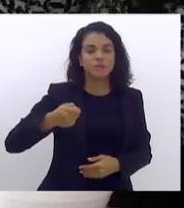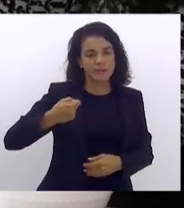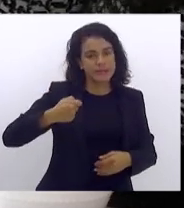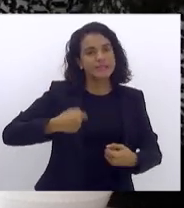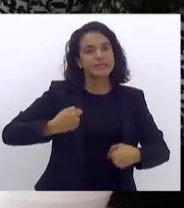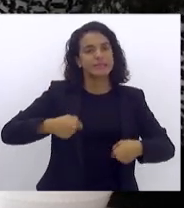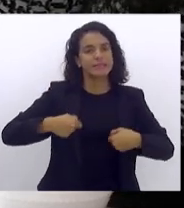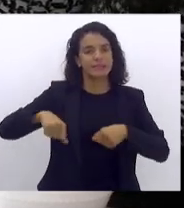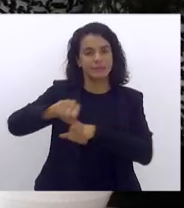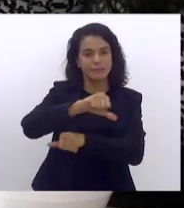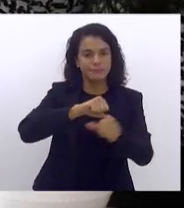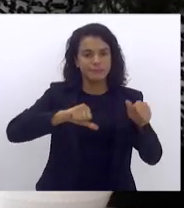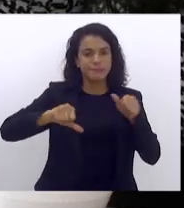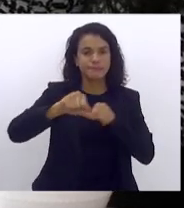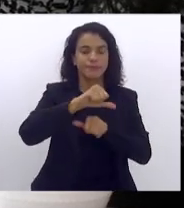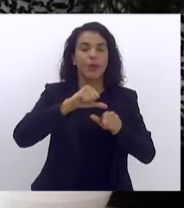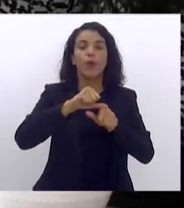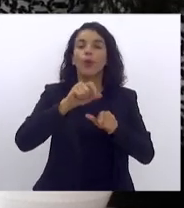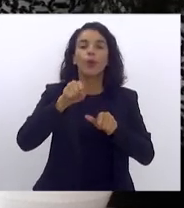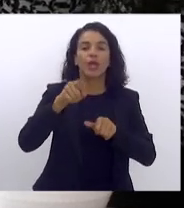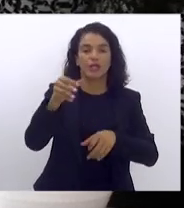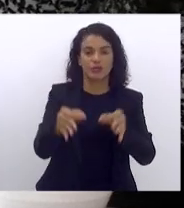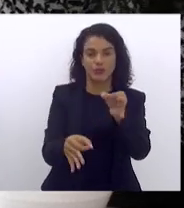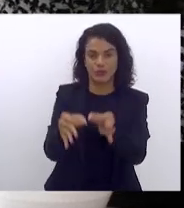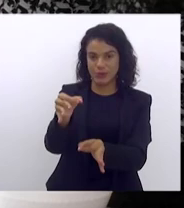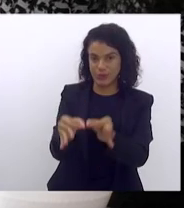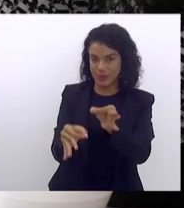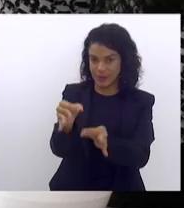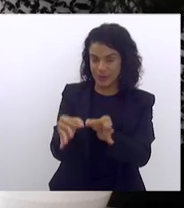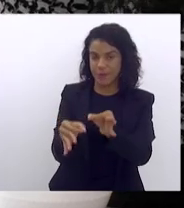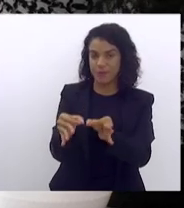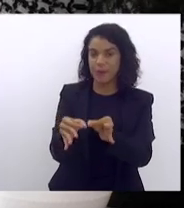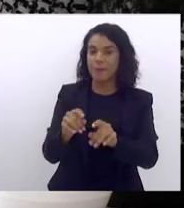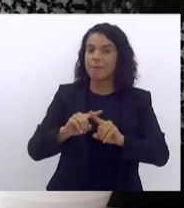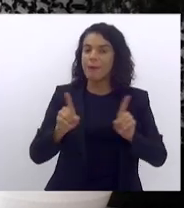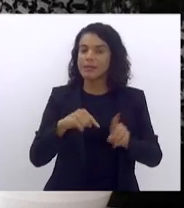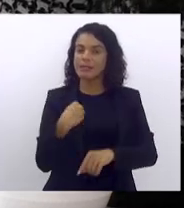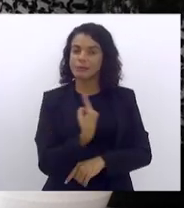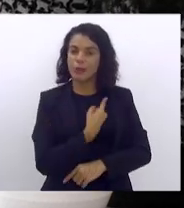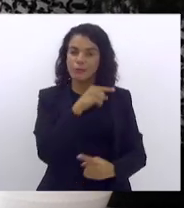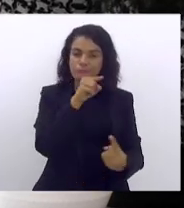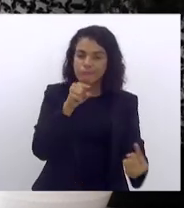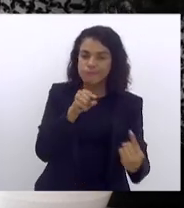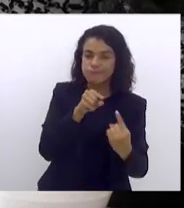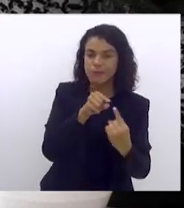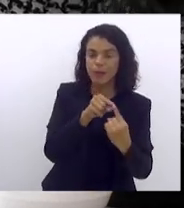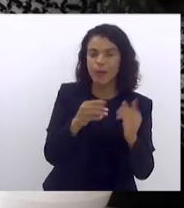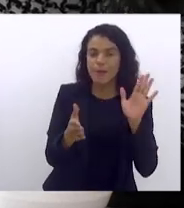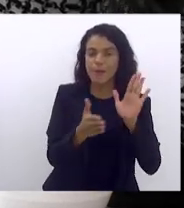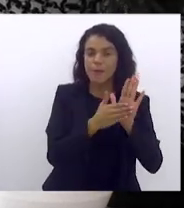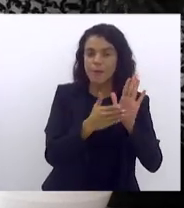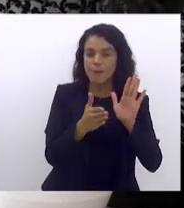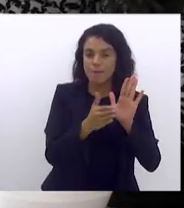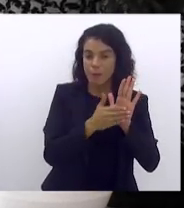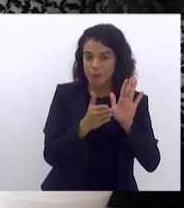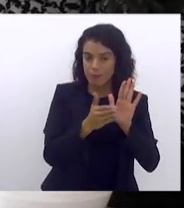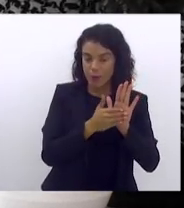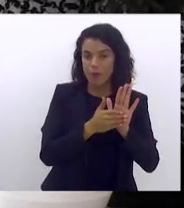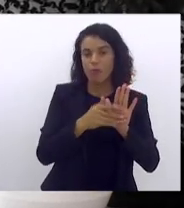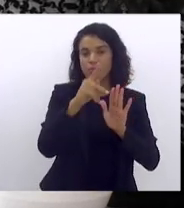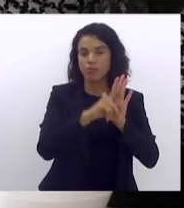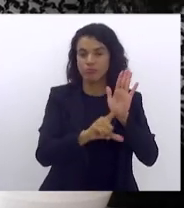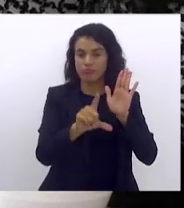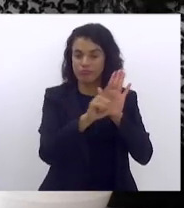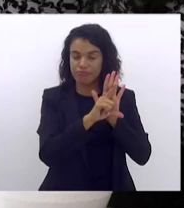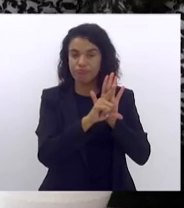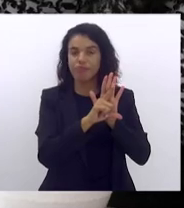reformada pelas vias próprias, que são as vias judiciais. Mas a nossa intenção em propor este projeto de lei